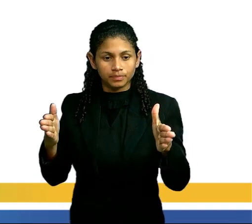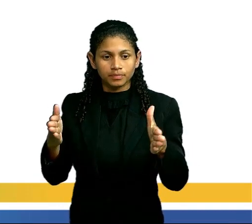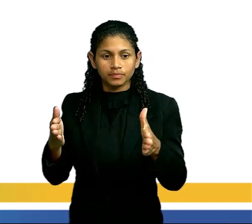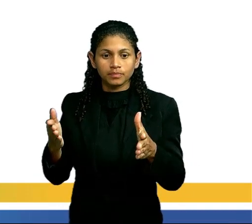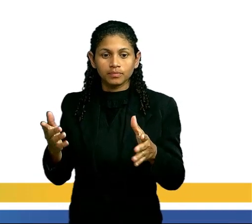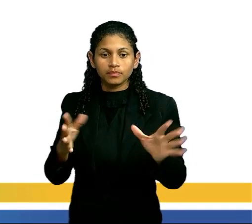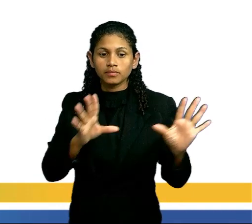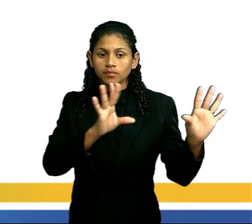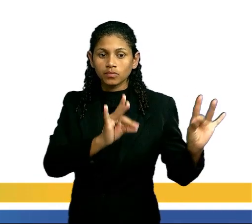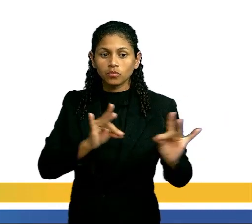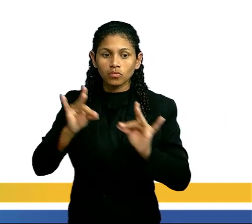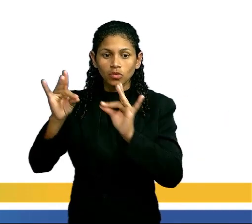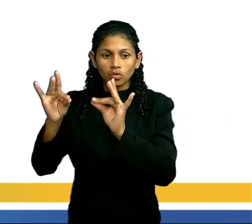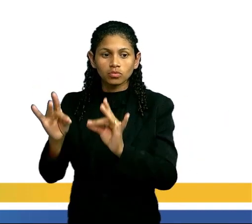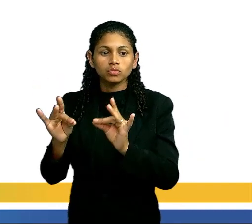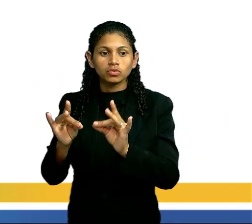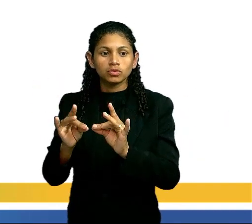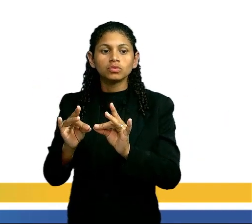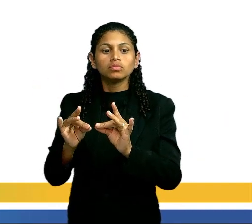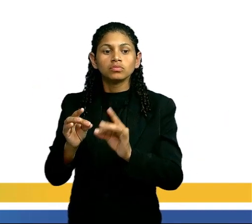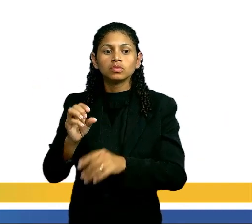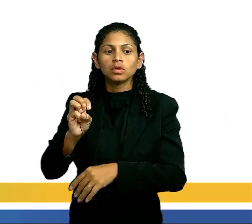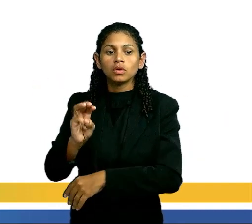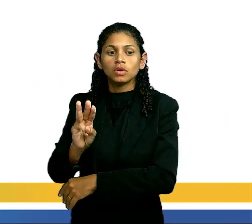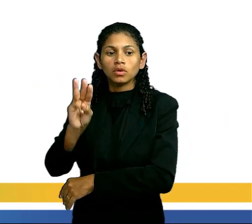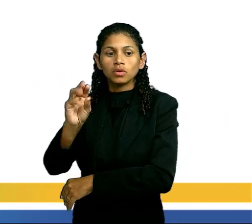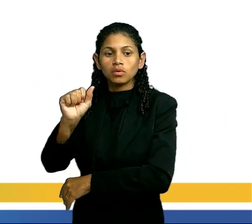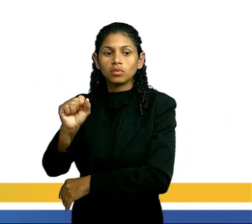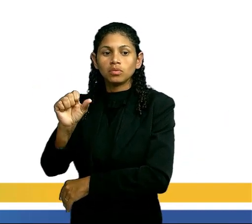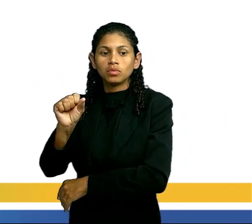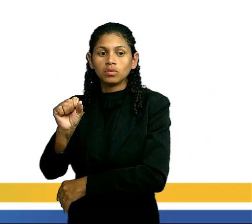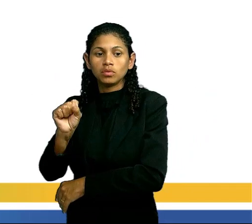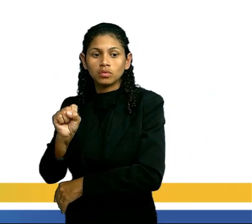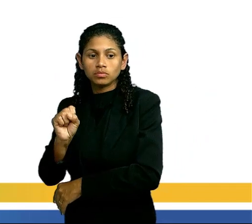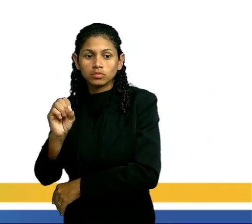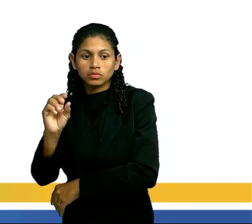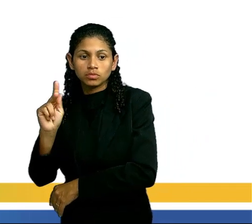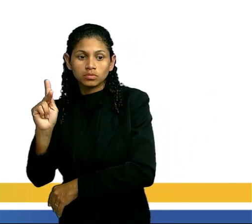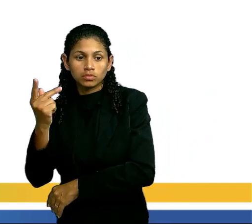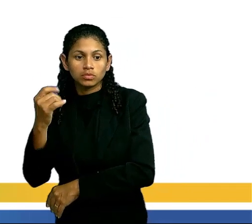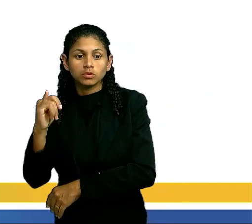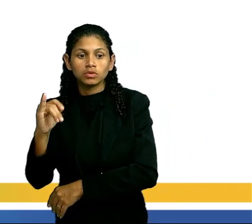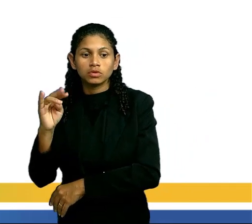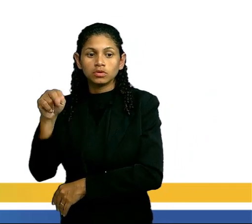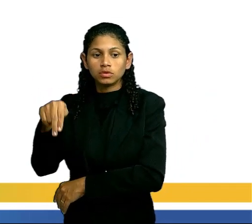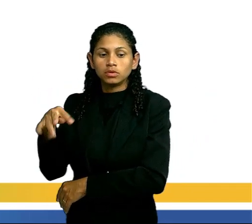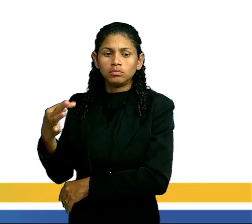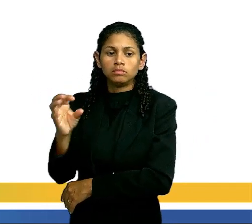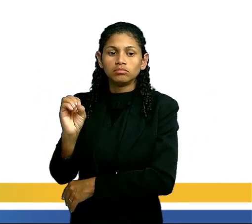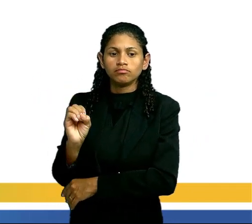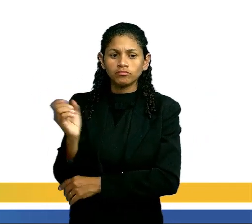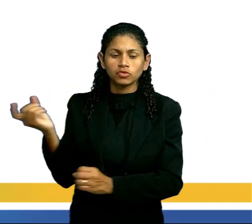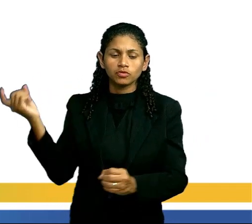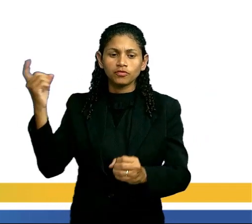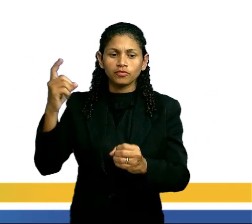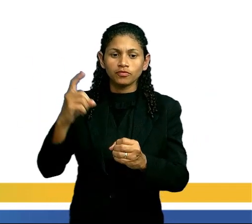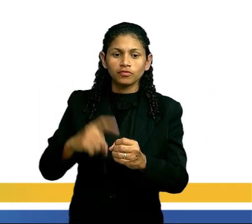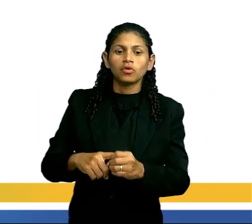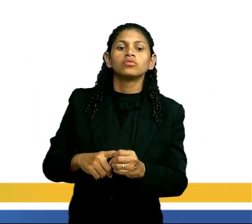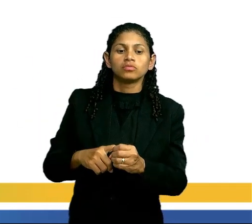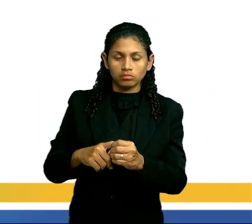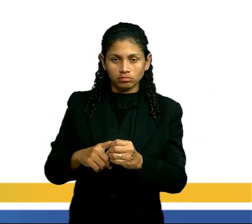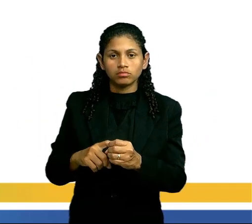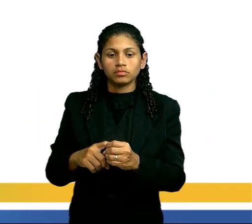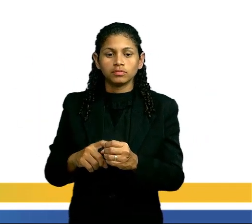Trouxe Washington de volta à via diplomática com Teherã na crise do acordo nuclear iraniano, interrompendo o